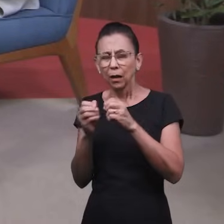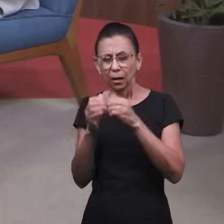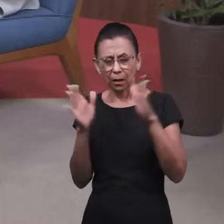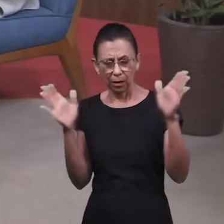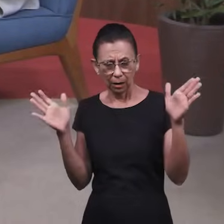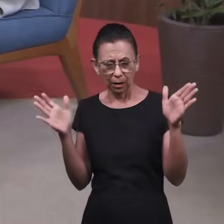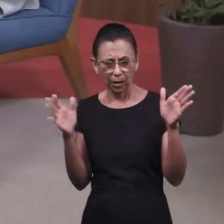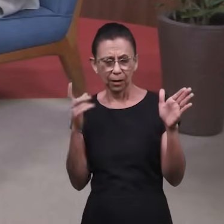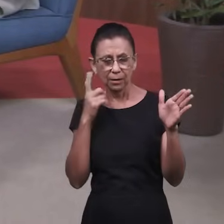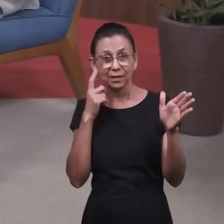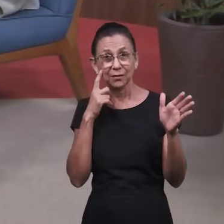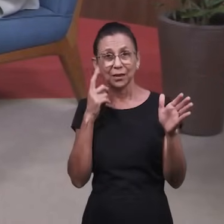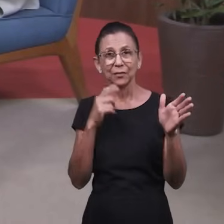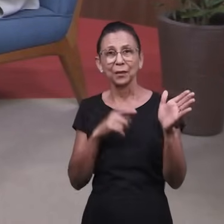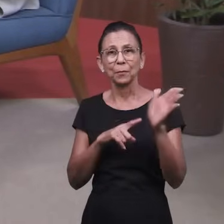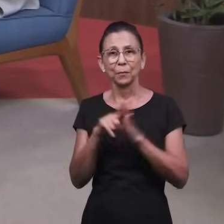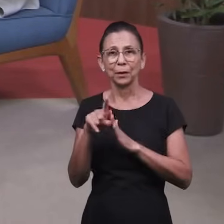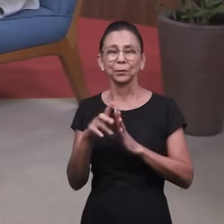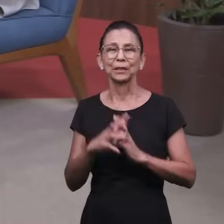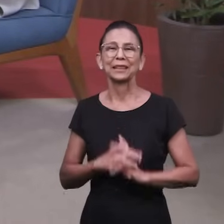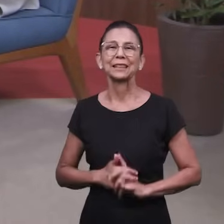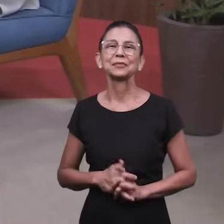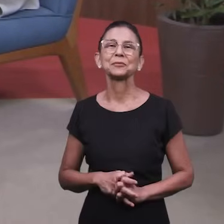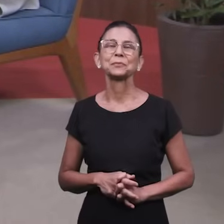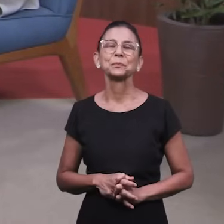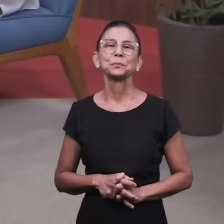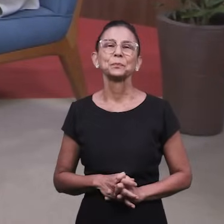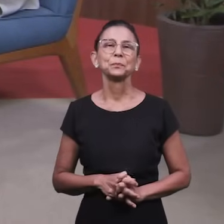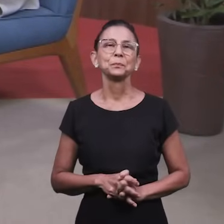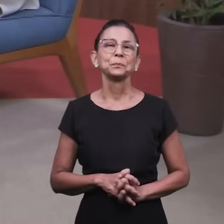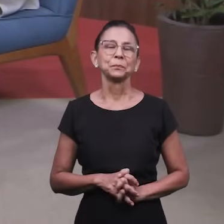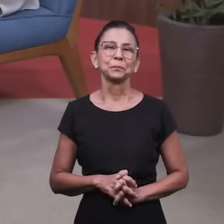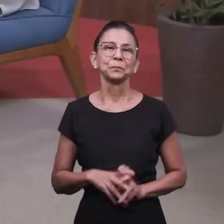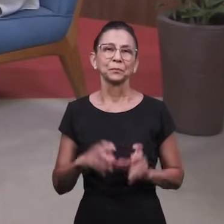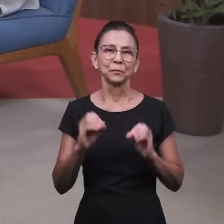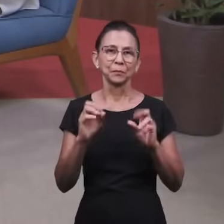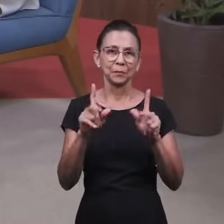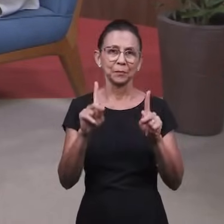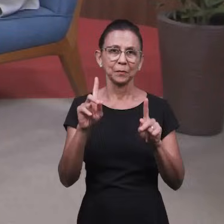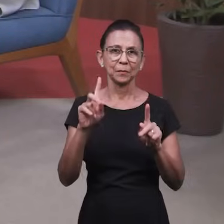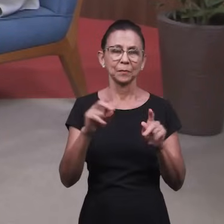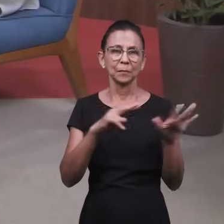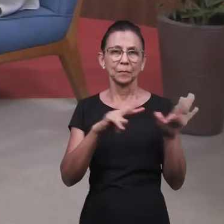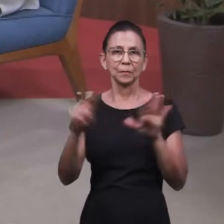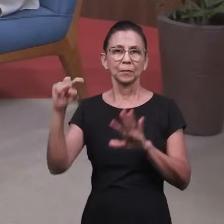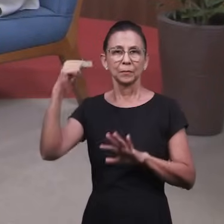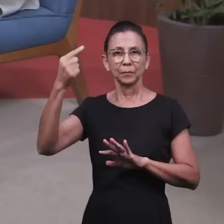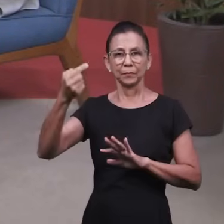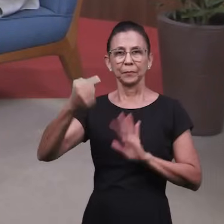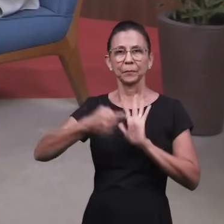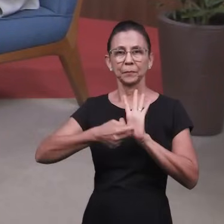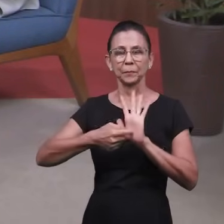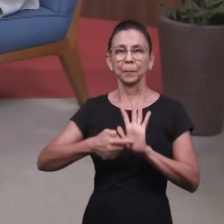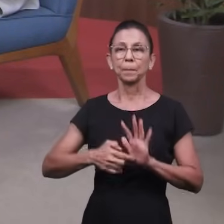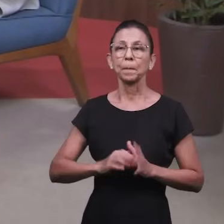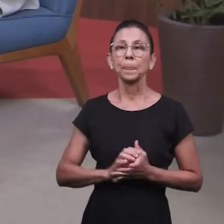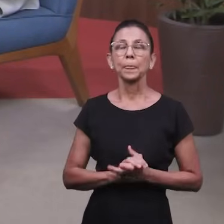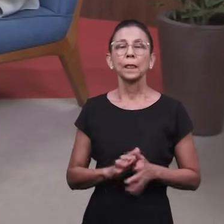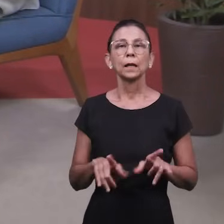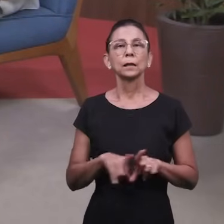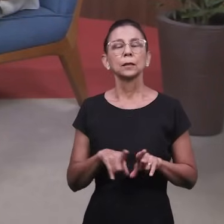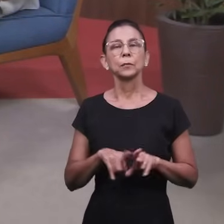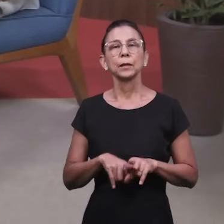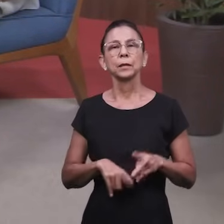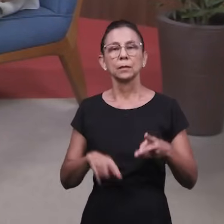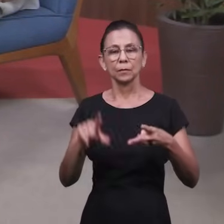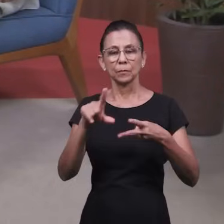ali escrito essa pergunta qual é, você já fica sabendo o que nós vamos abordar na semana que vem, tá bom? Bom, e a gente traz aqui, a gente sempre escolhe